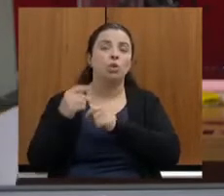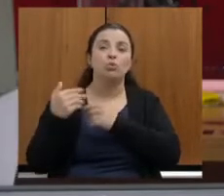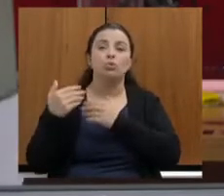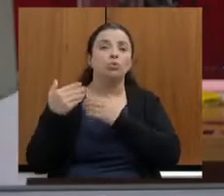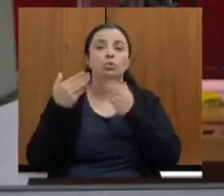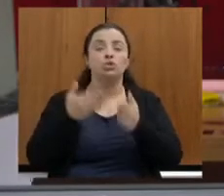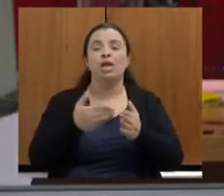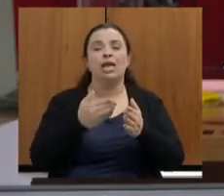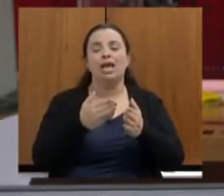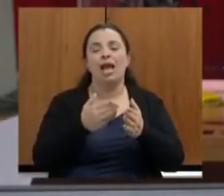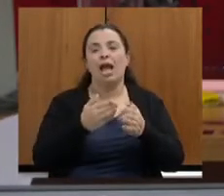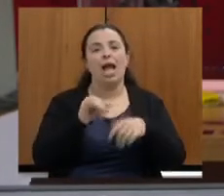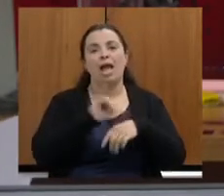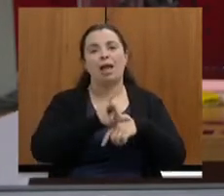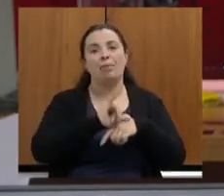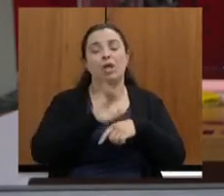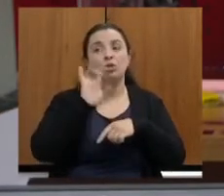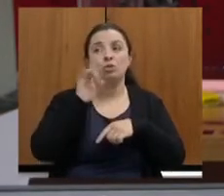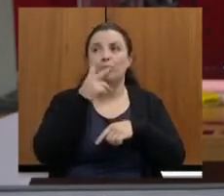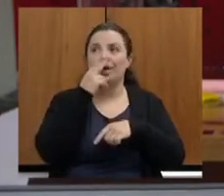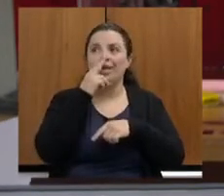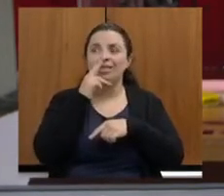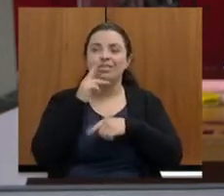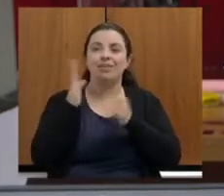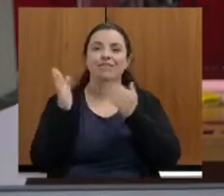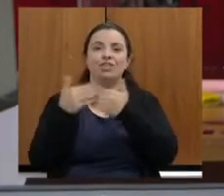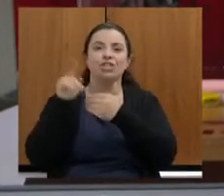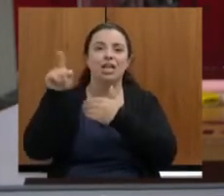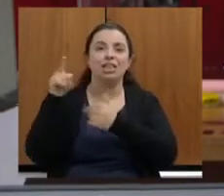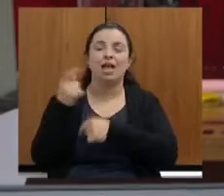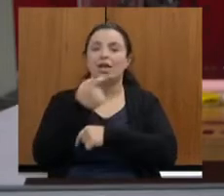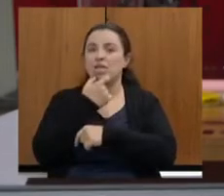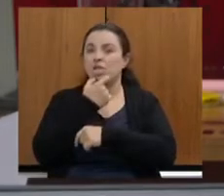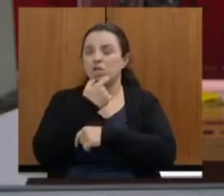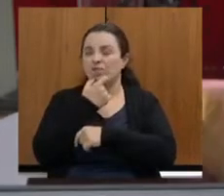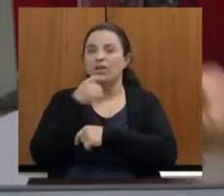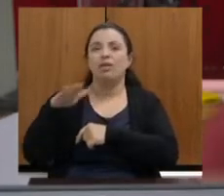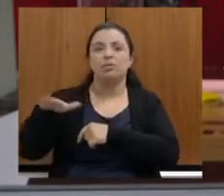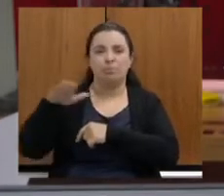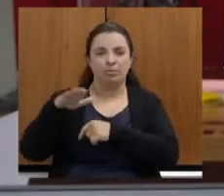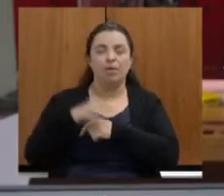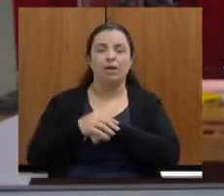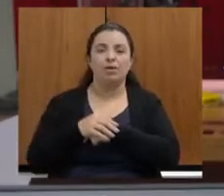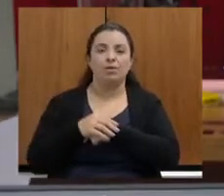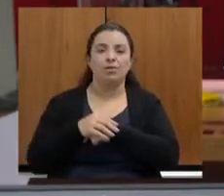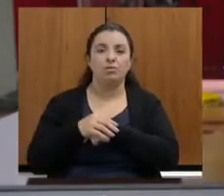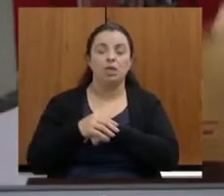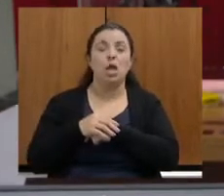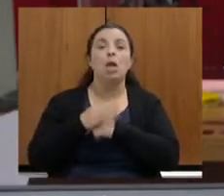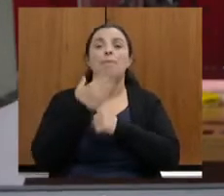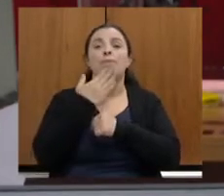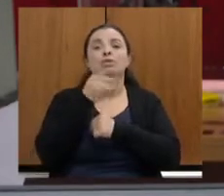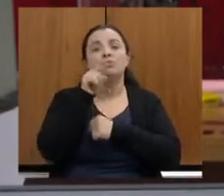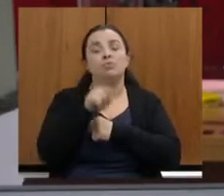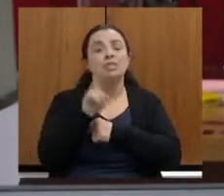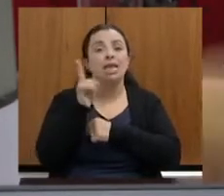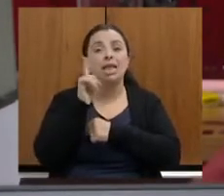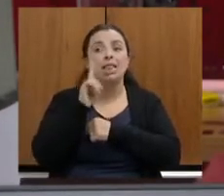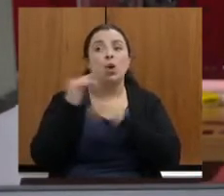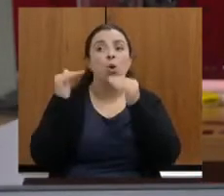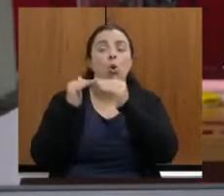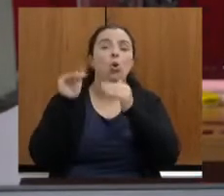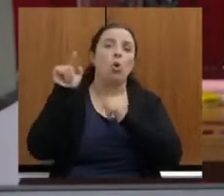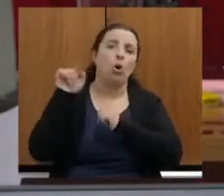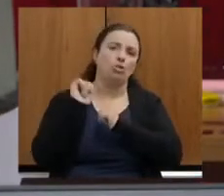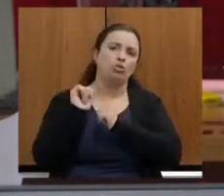a Nova Lima pedimos ao senhor que não autoriza essa situação absurda na Serra do Curral nem tudo pode